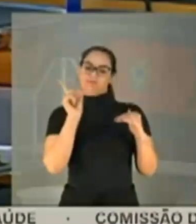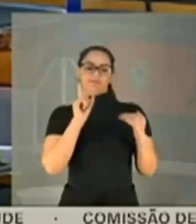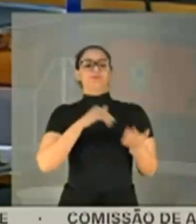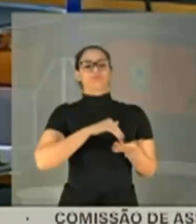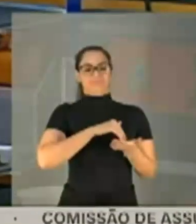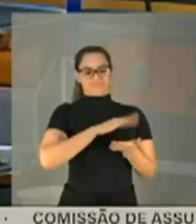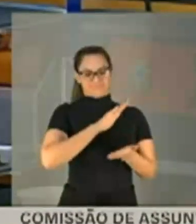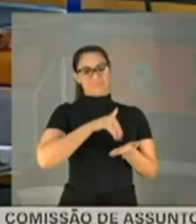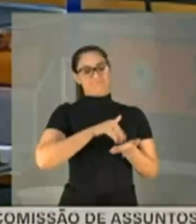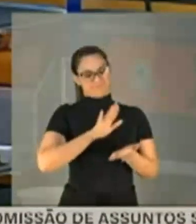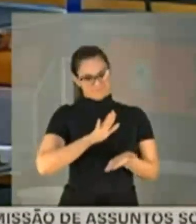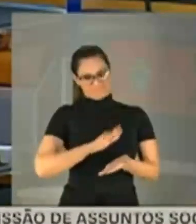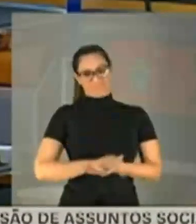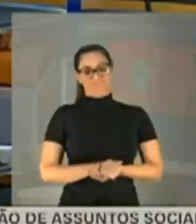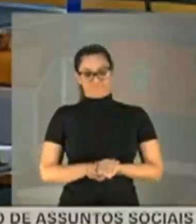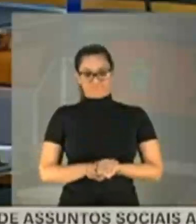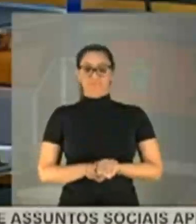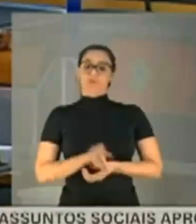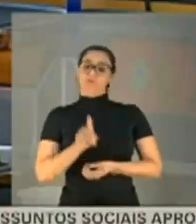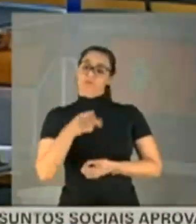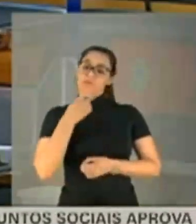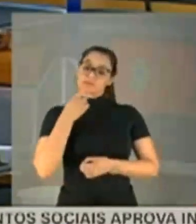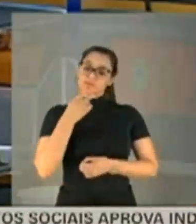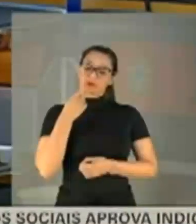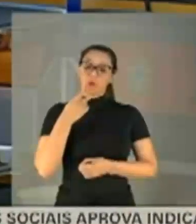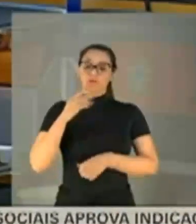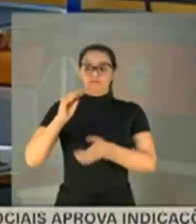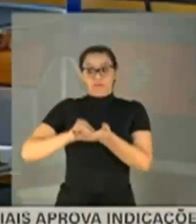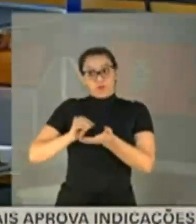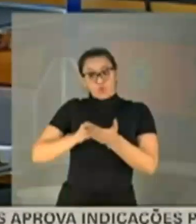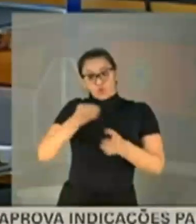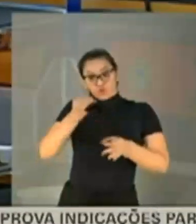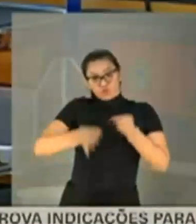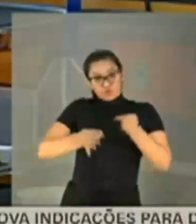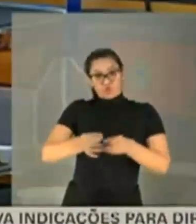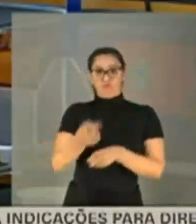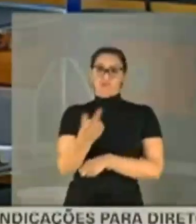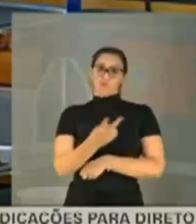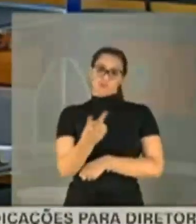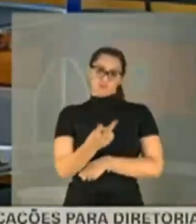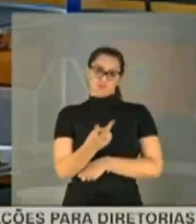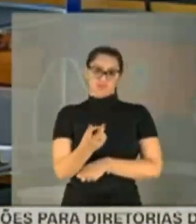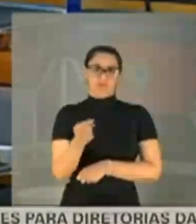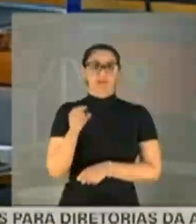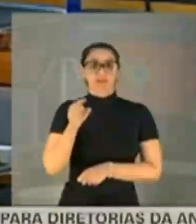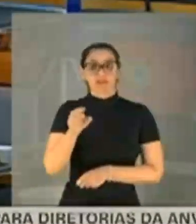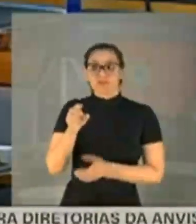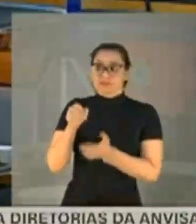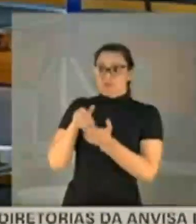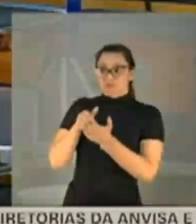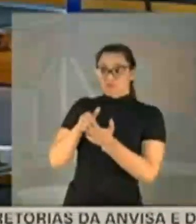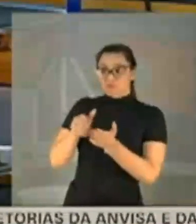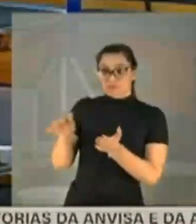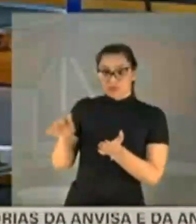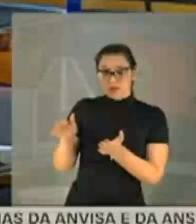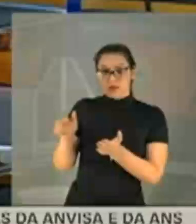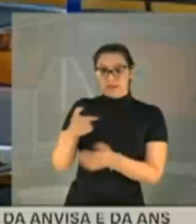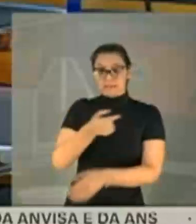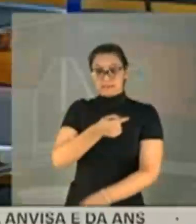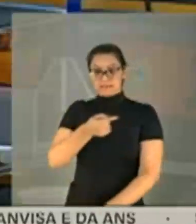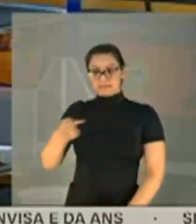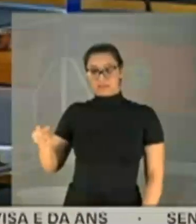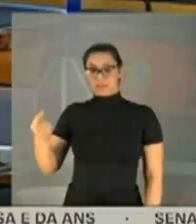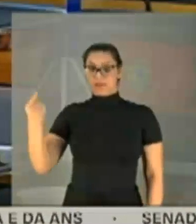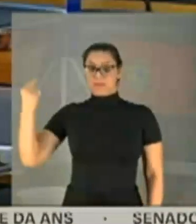exonerados. O senhor disse que eles foram injustiçados. E o senhor foi exonerado semana